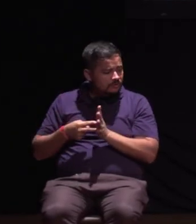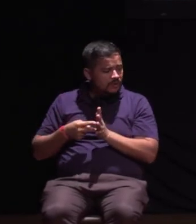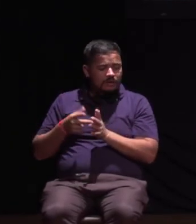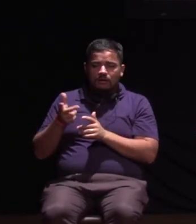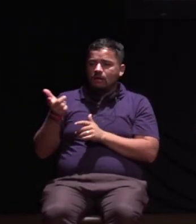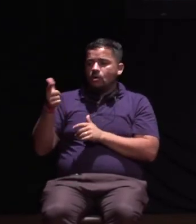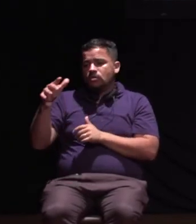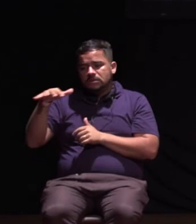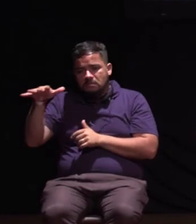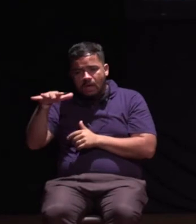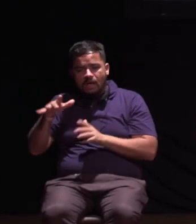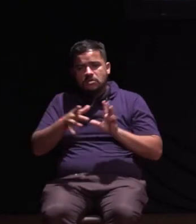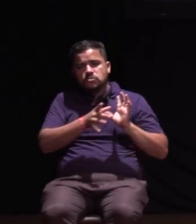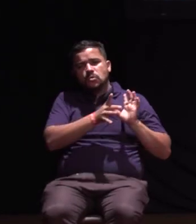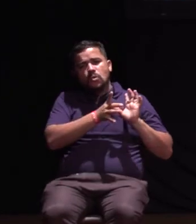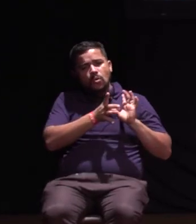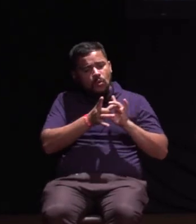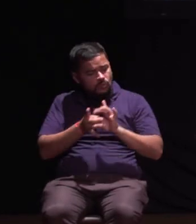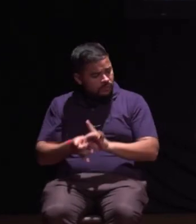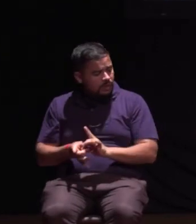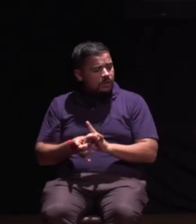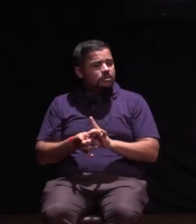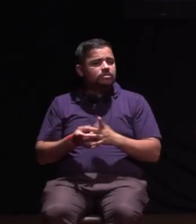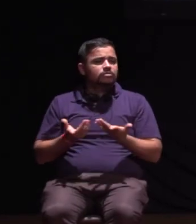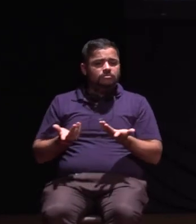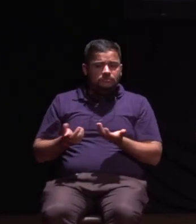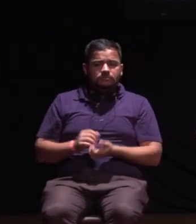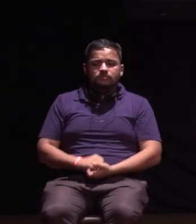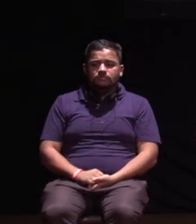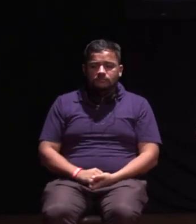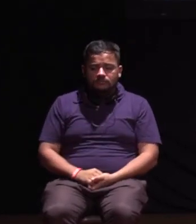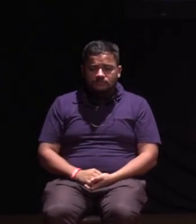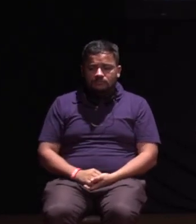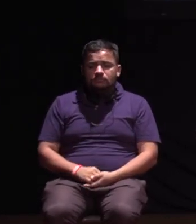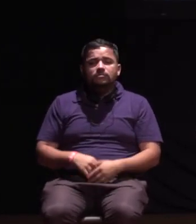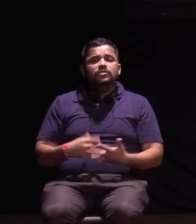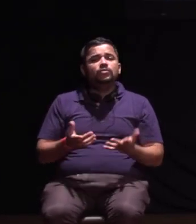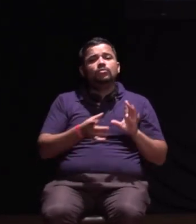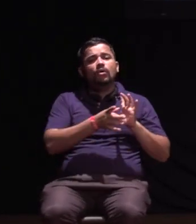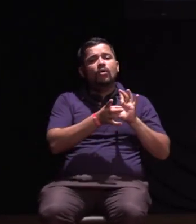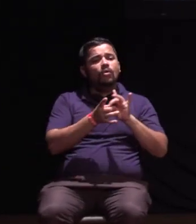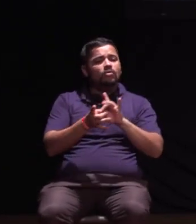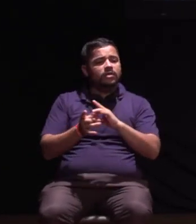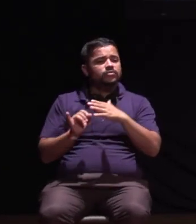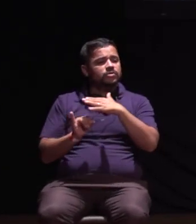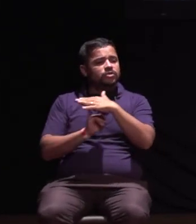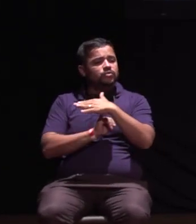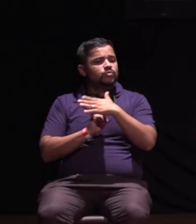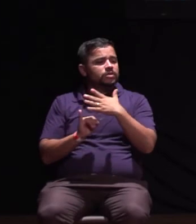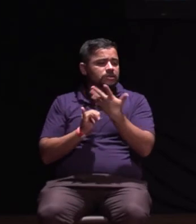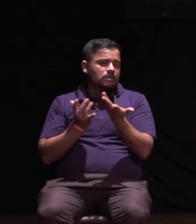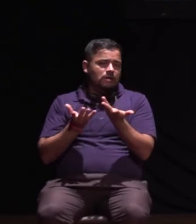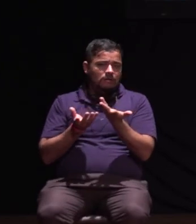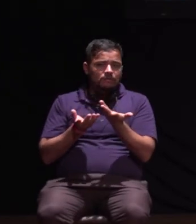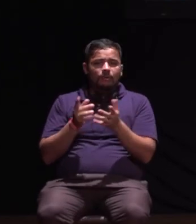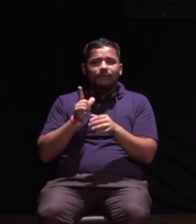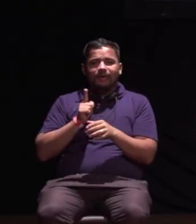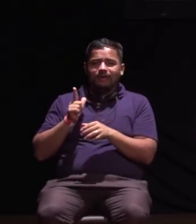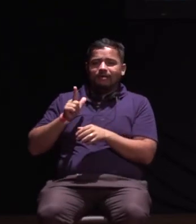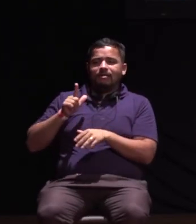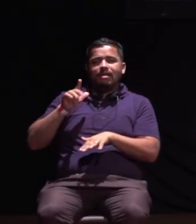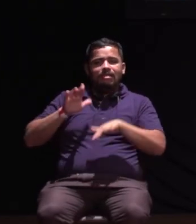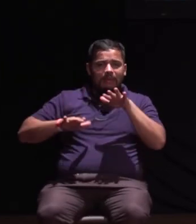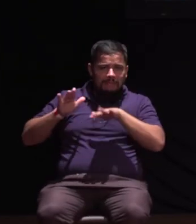num outro contexto, sobre que contexto, porque a instituição muda muito